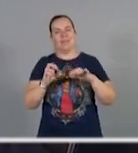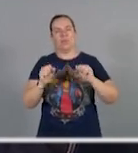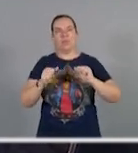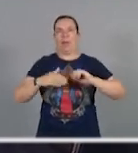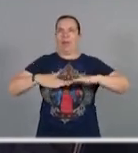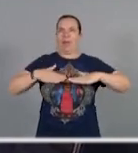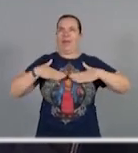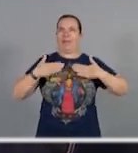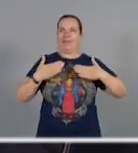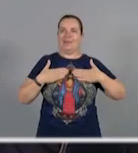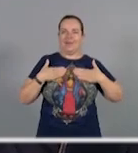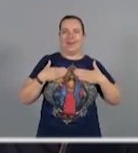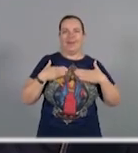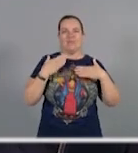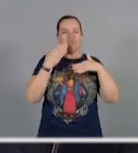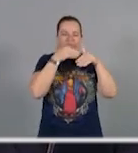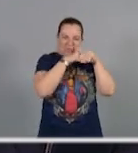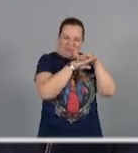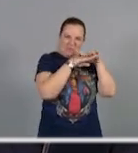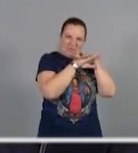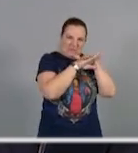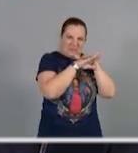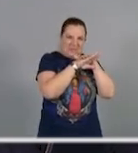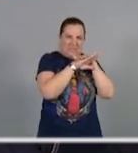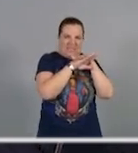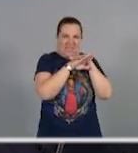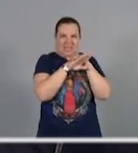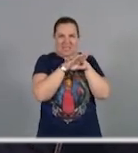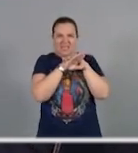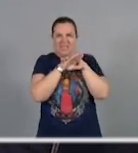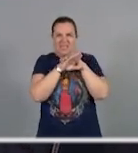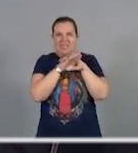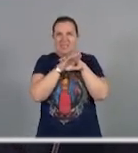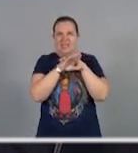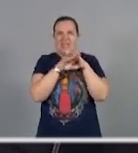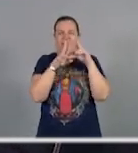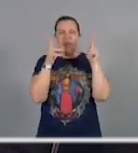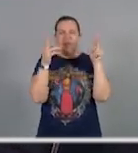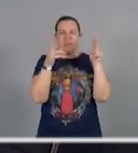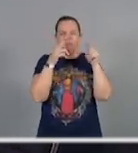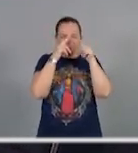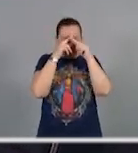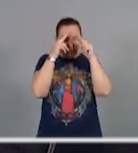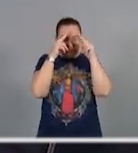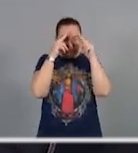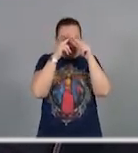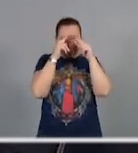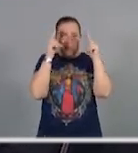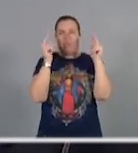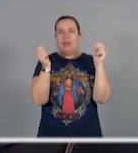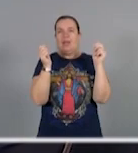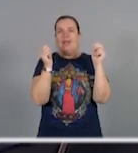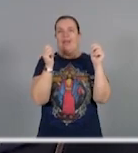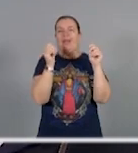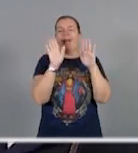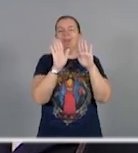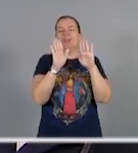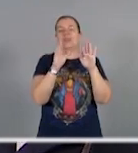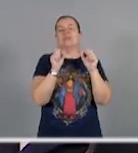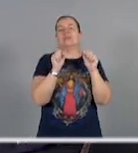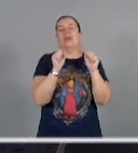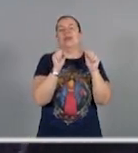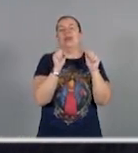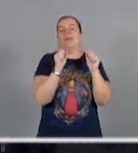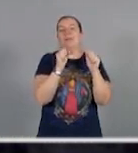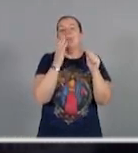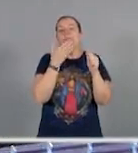positiva. Se você esperar que a tua vida for um linear, está enganado. Comece a tocar, por favor.